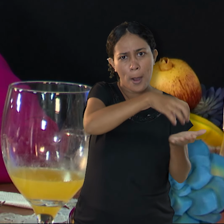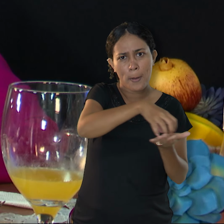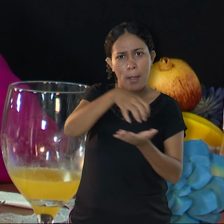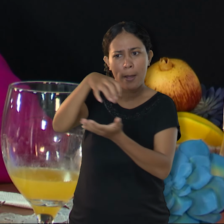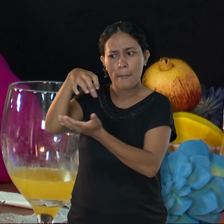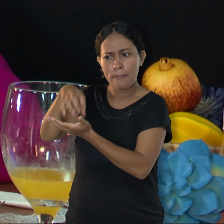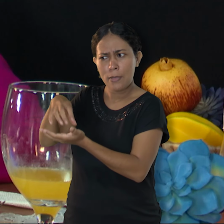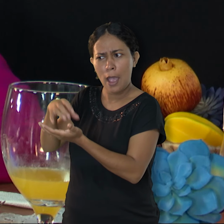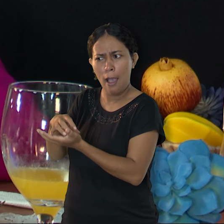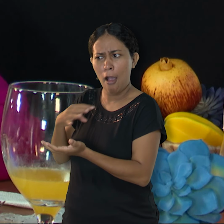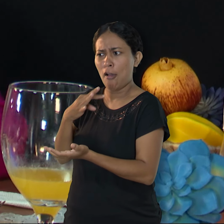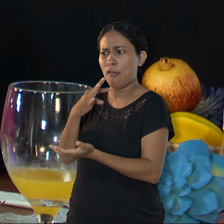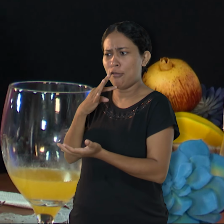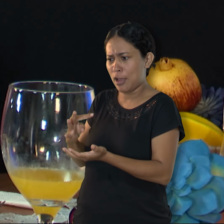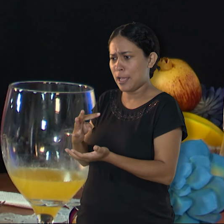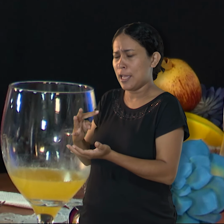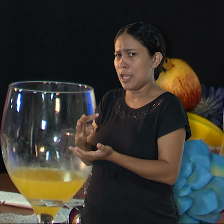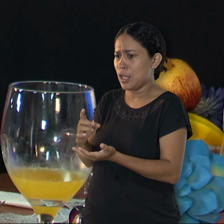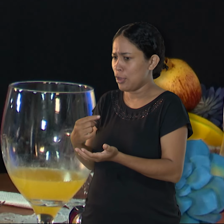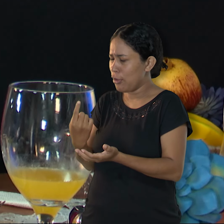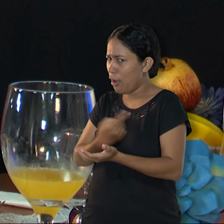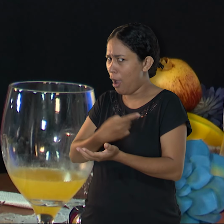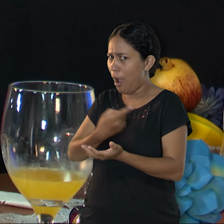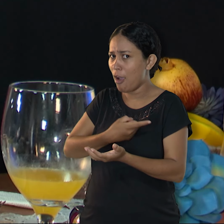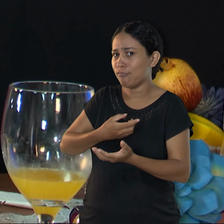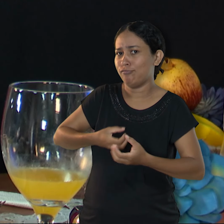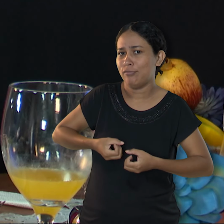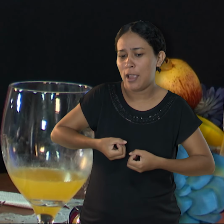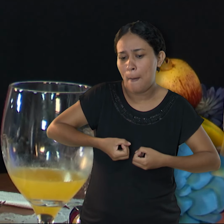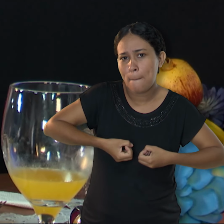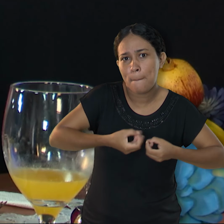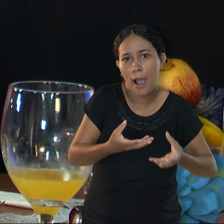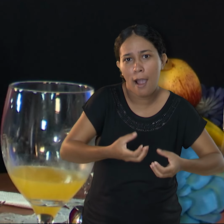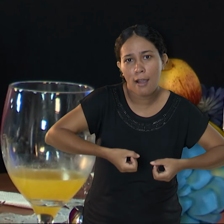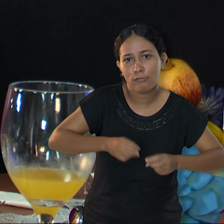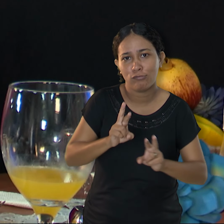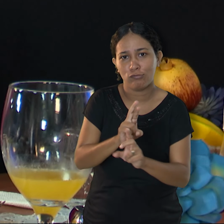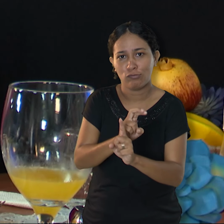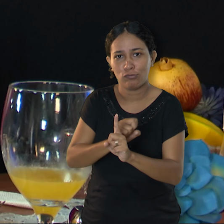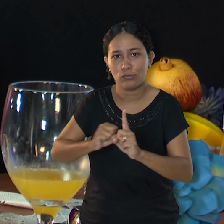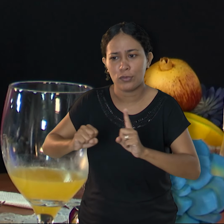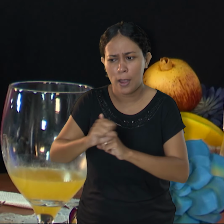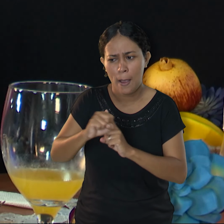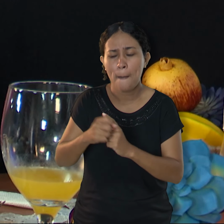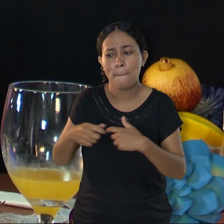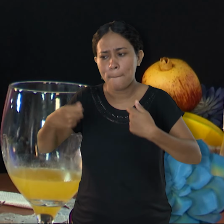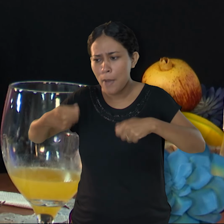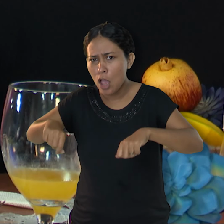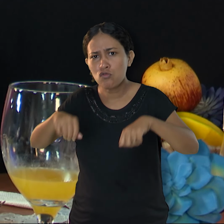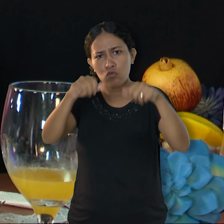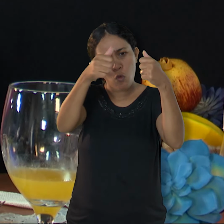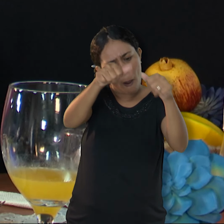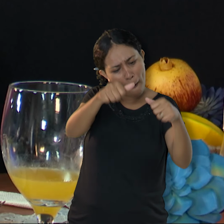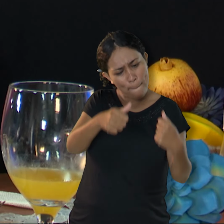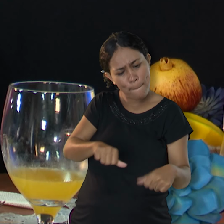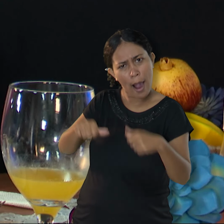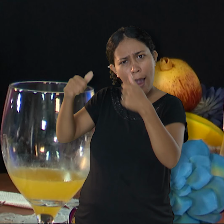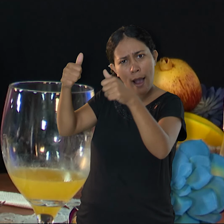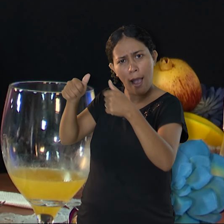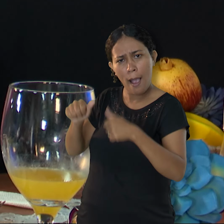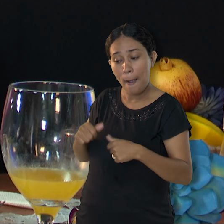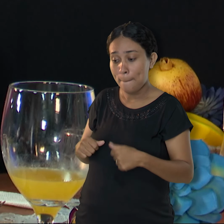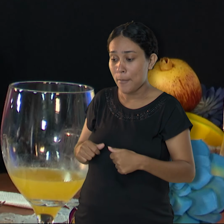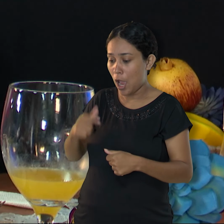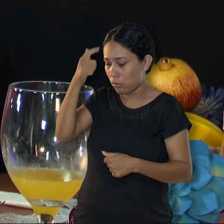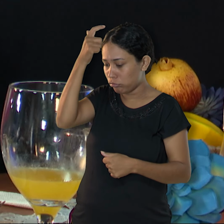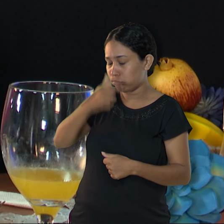para a sociedade. A gente entrega alguma coisa para a sociedade. Então, a gente tem que medir. A gente recebe, todo mundo tem que se medir. Eu, como